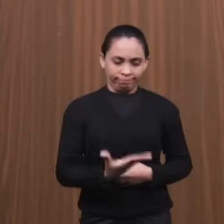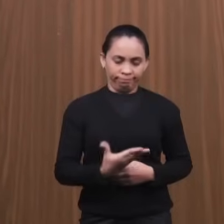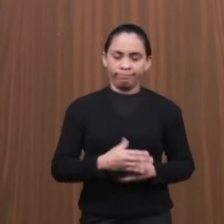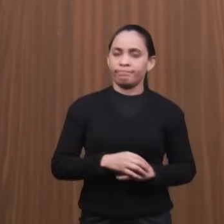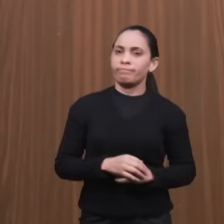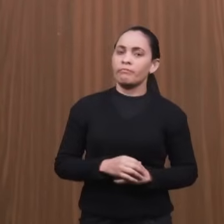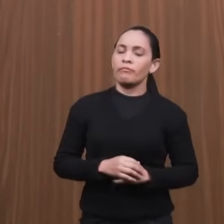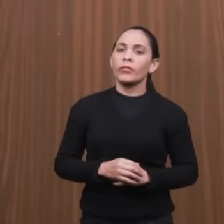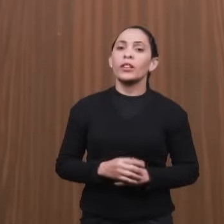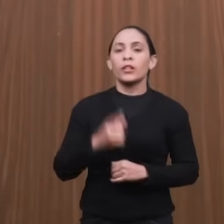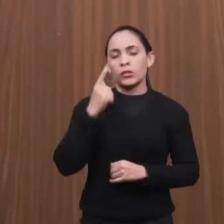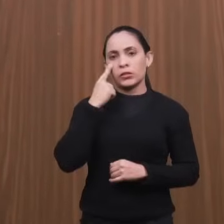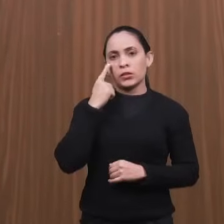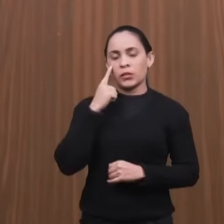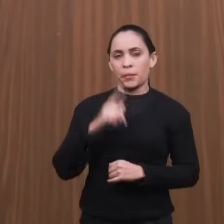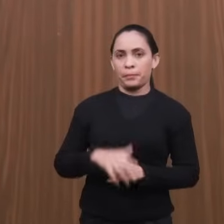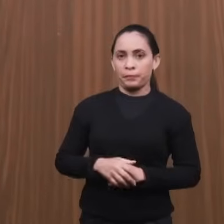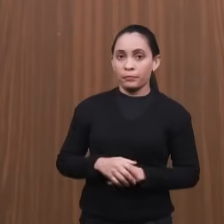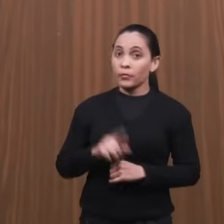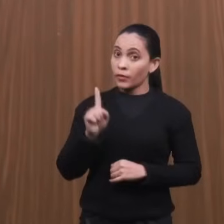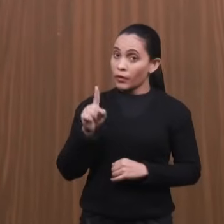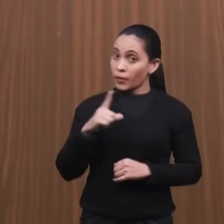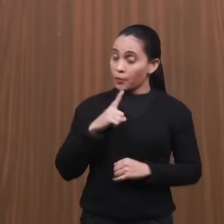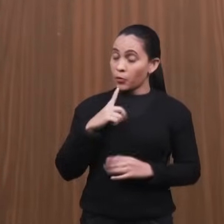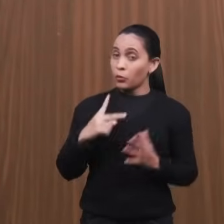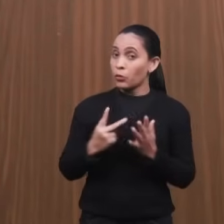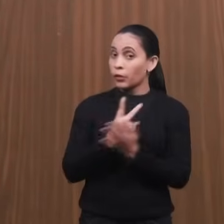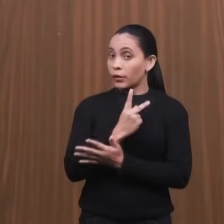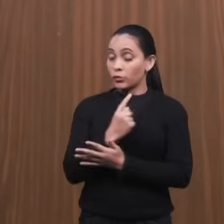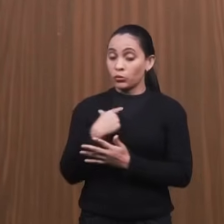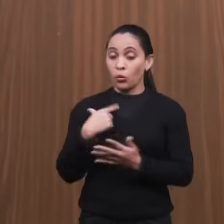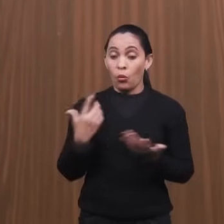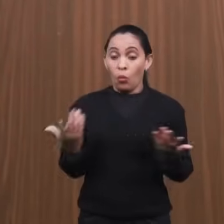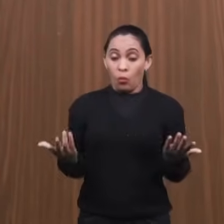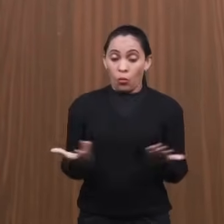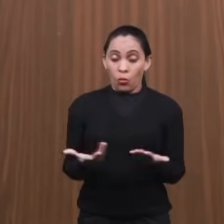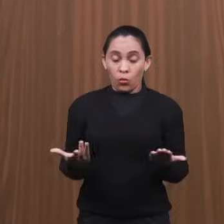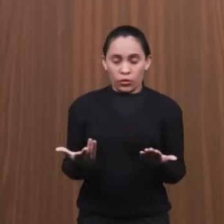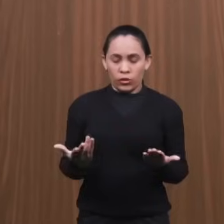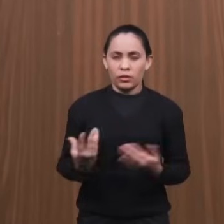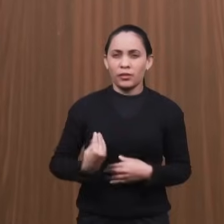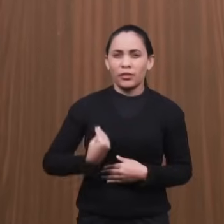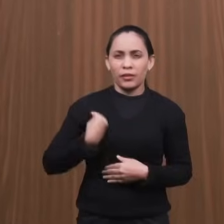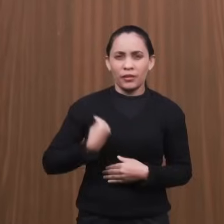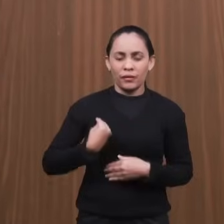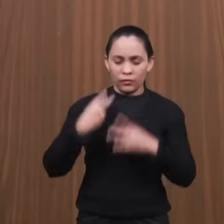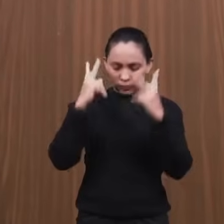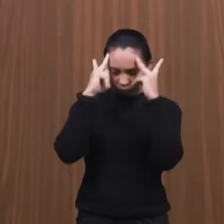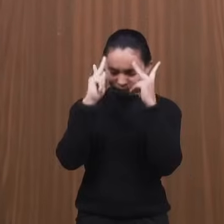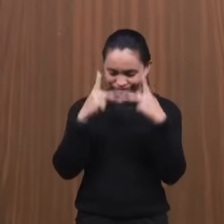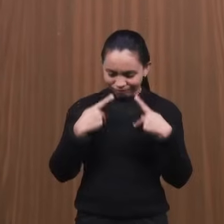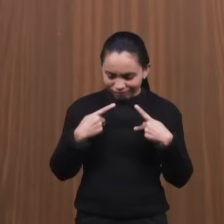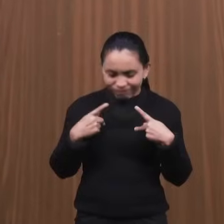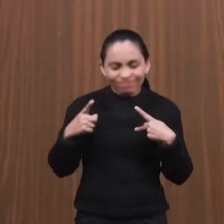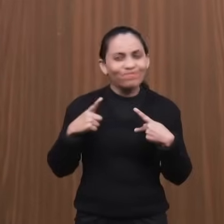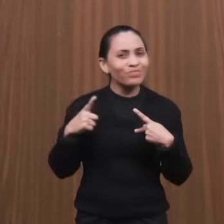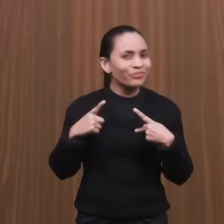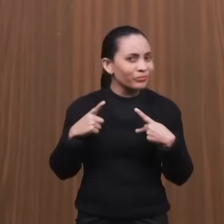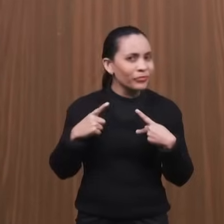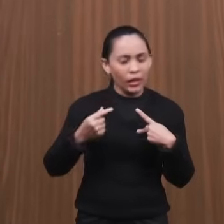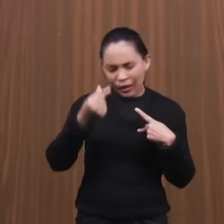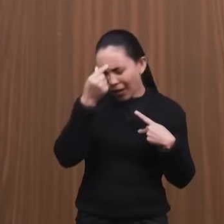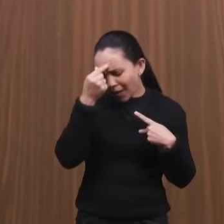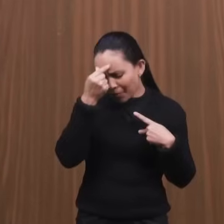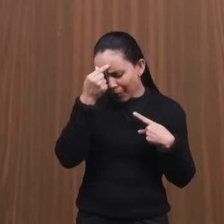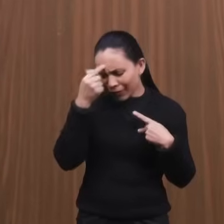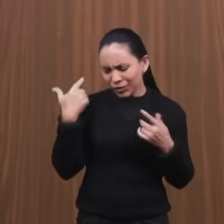veja uma coisa, uma das grandes investidas hoje na vida do homem é a mente. Nesses últimos anos